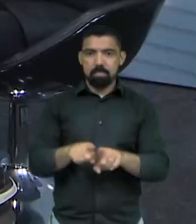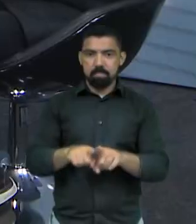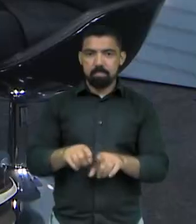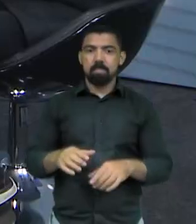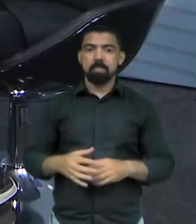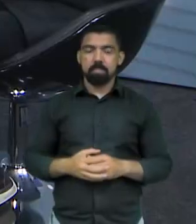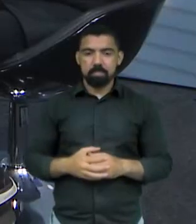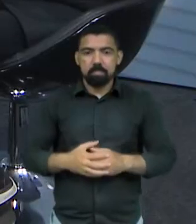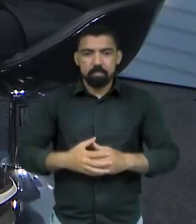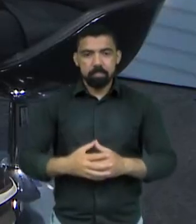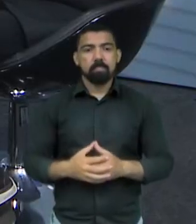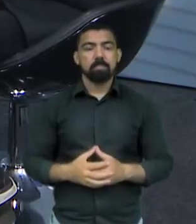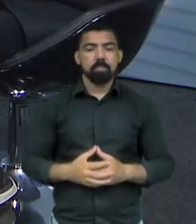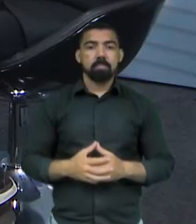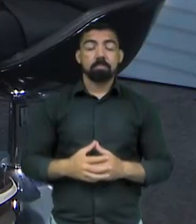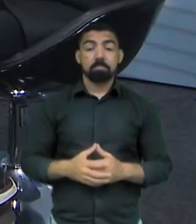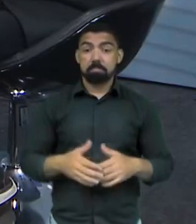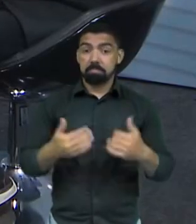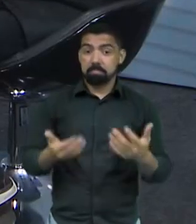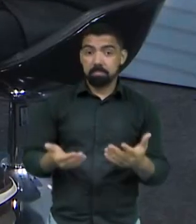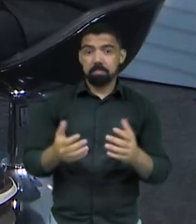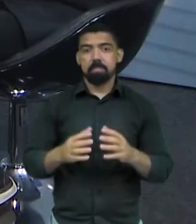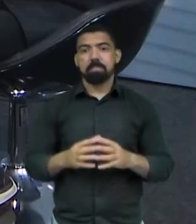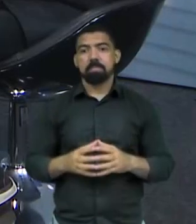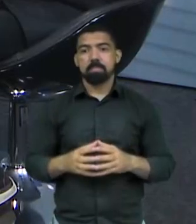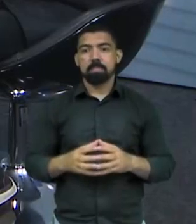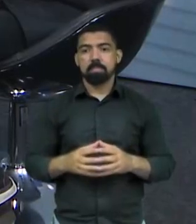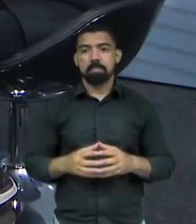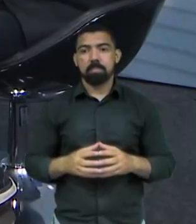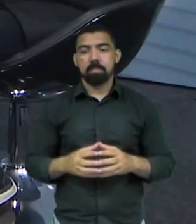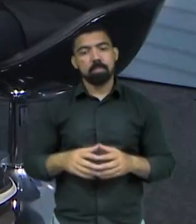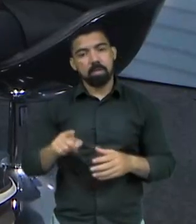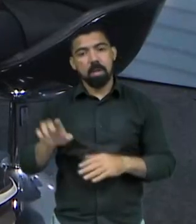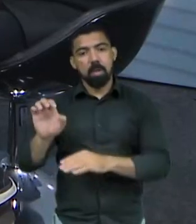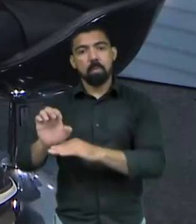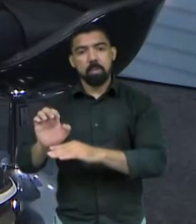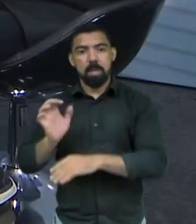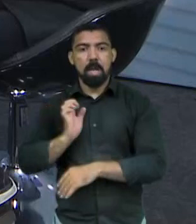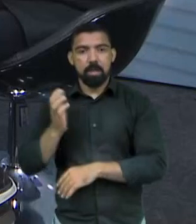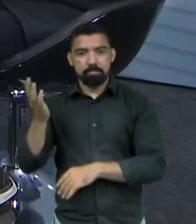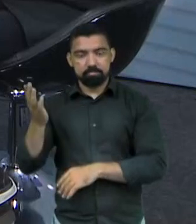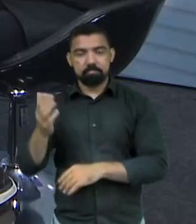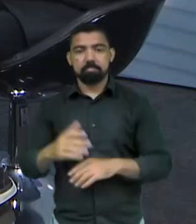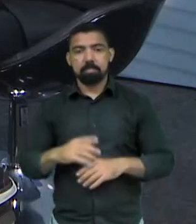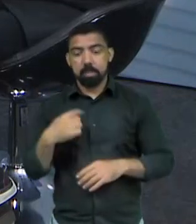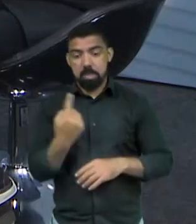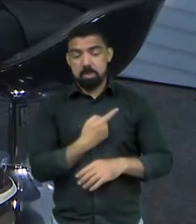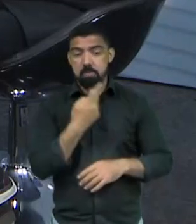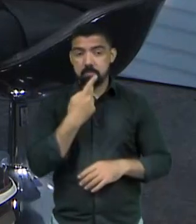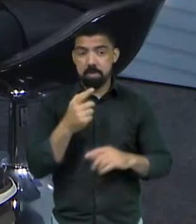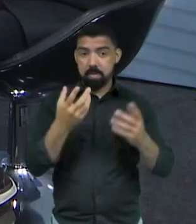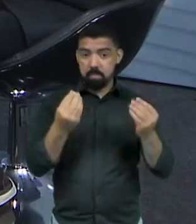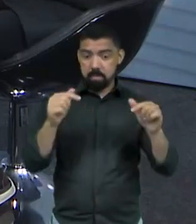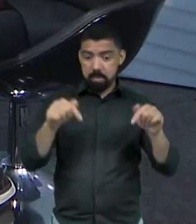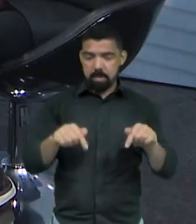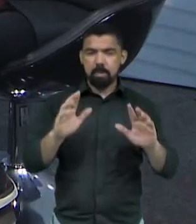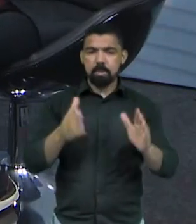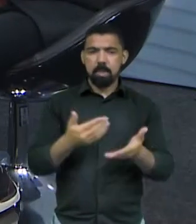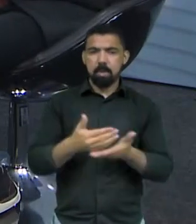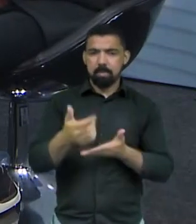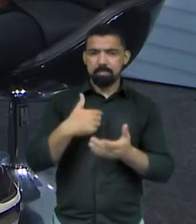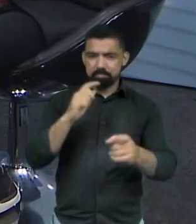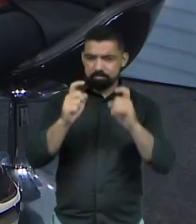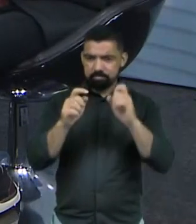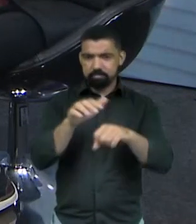mais. Exatamente, uhum. Né? Então, esse por eu isso diria, que é um Estado rico. Né? A gente costuma usar muito aqui, né, isso desde o início, nas